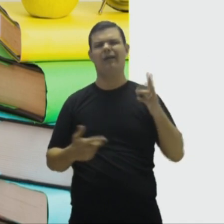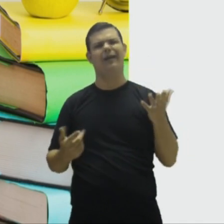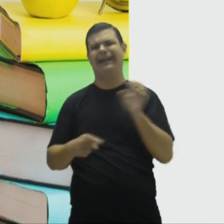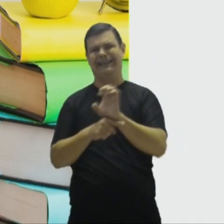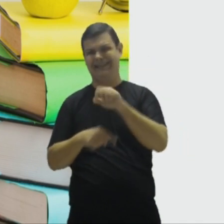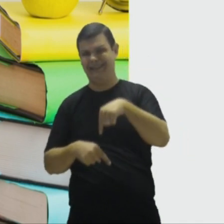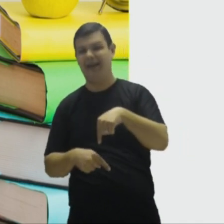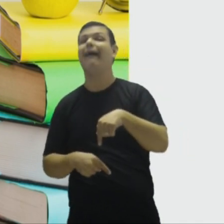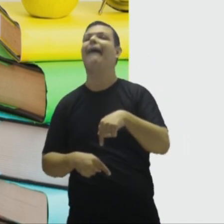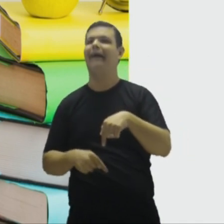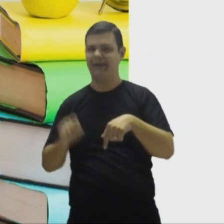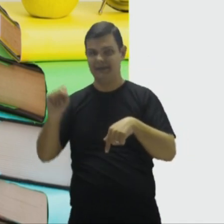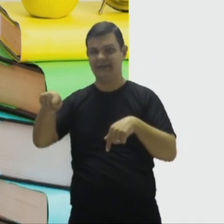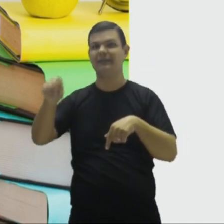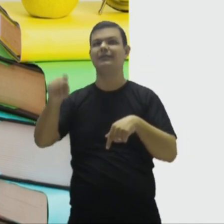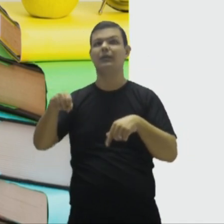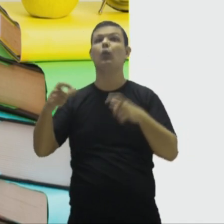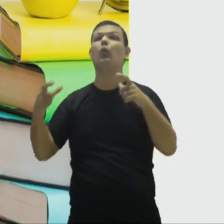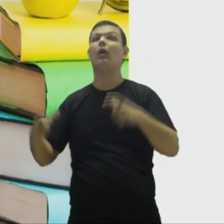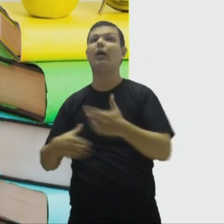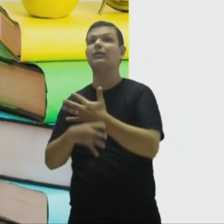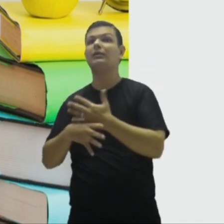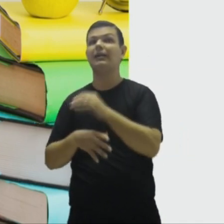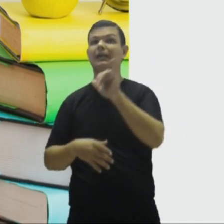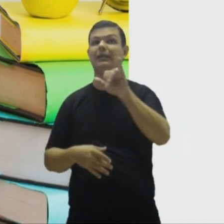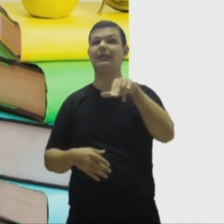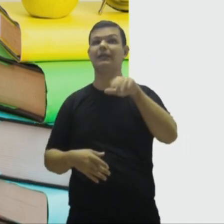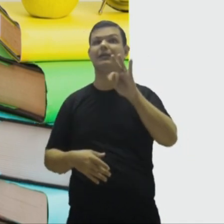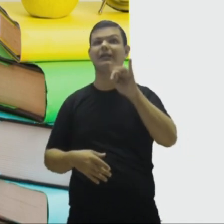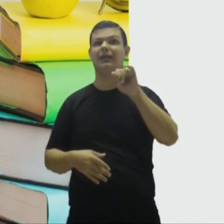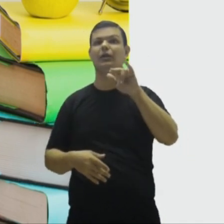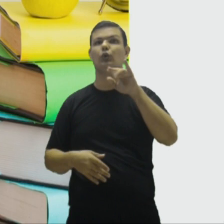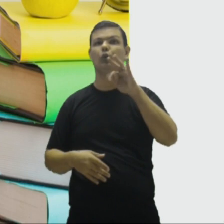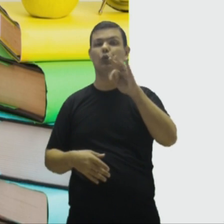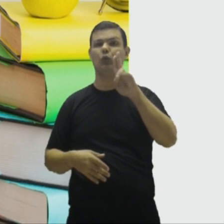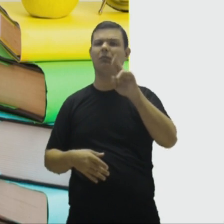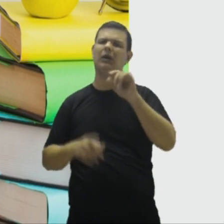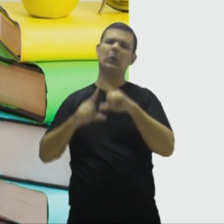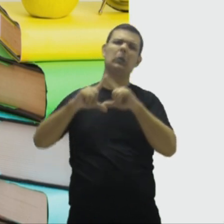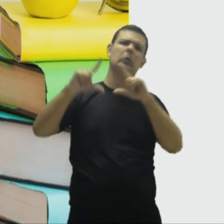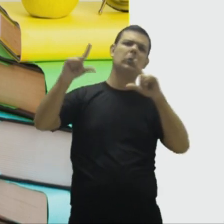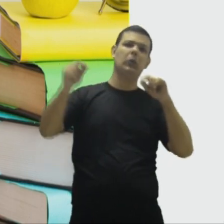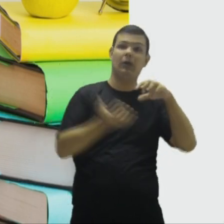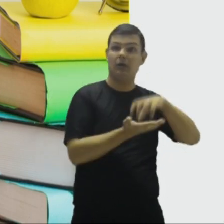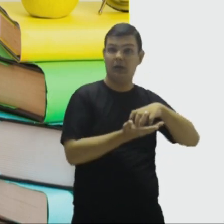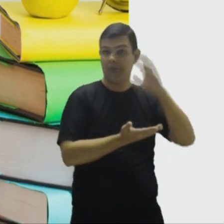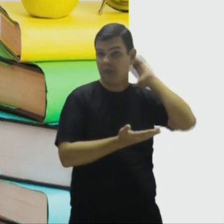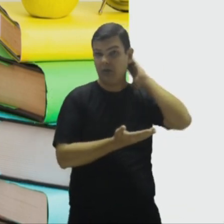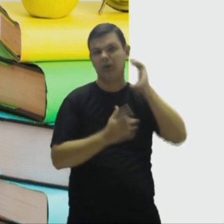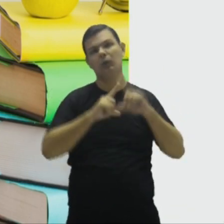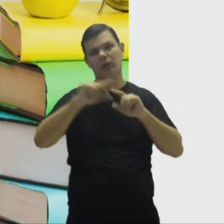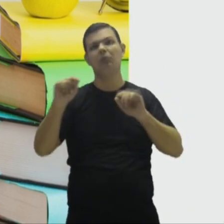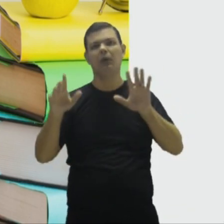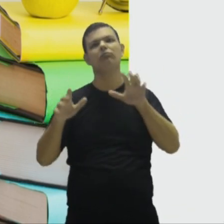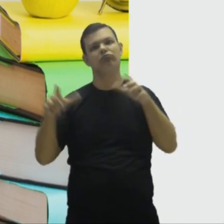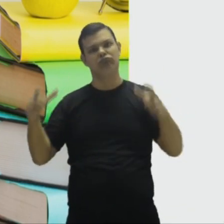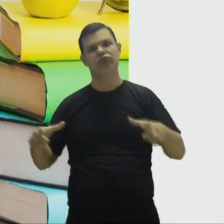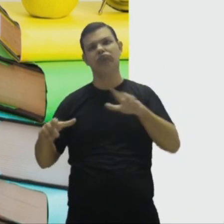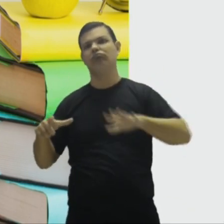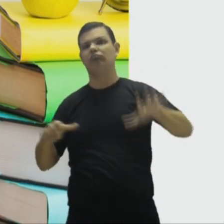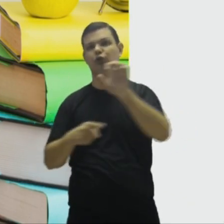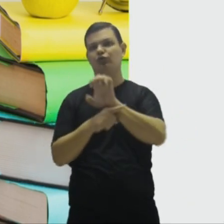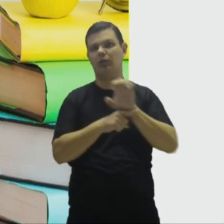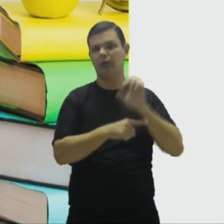estado. Tem no município de Itaituba, é um município um pouco distante aqui de Belém, mas é dentro da nossa região do